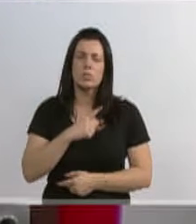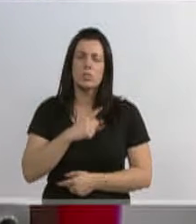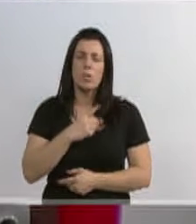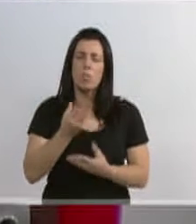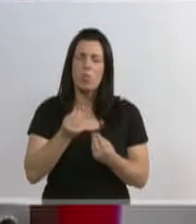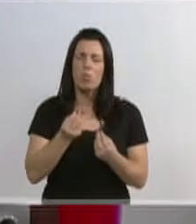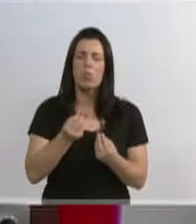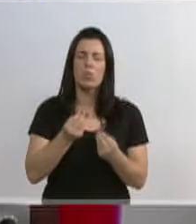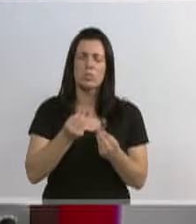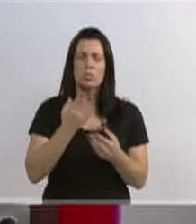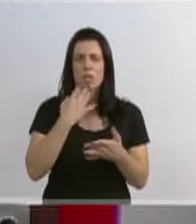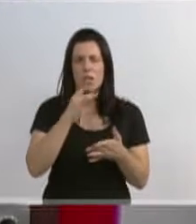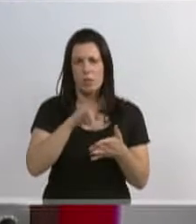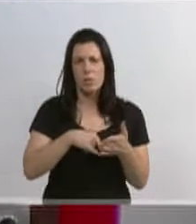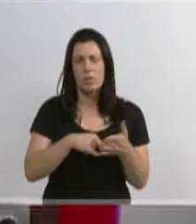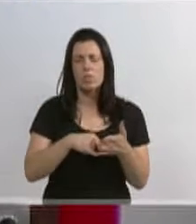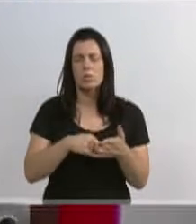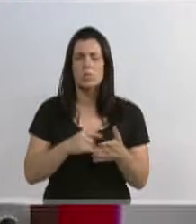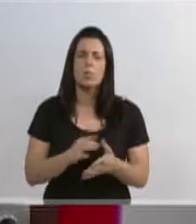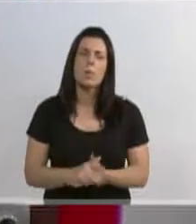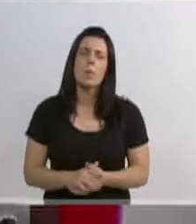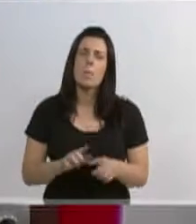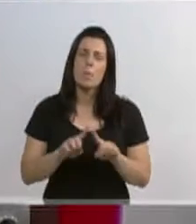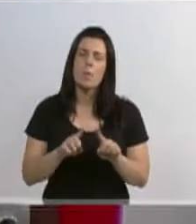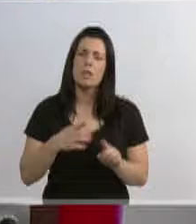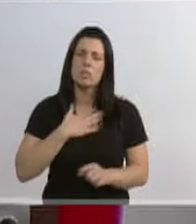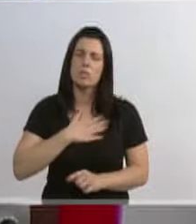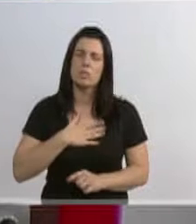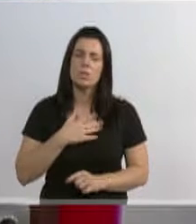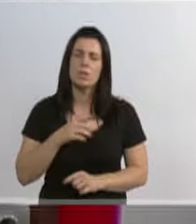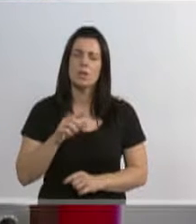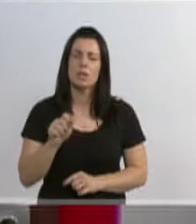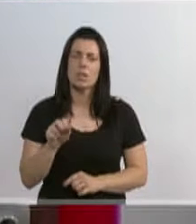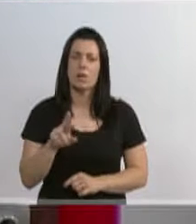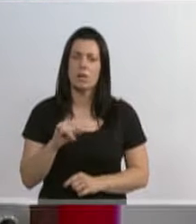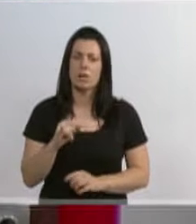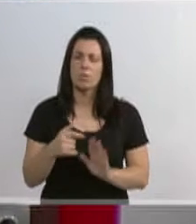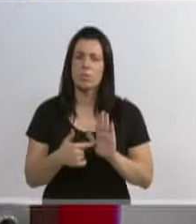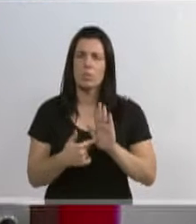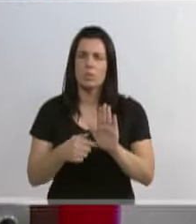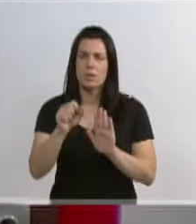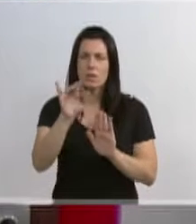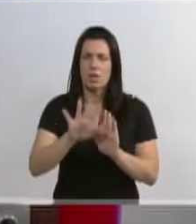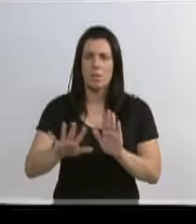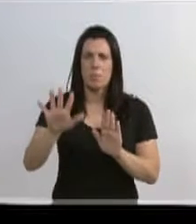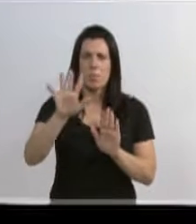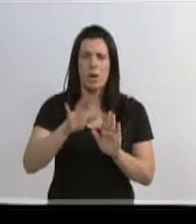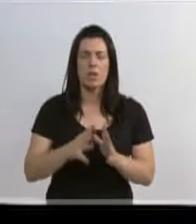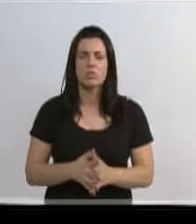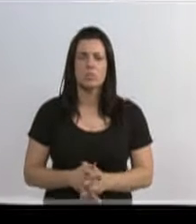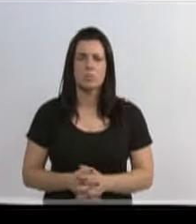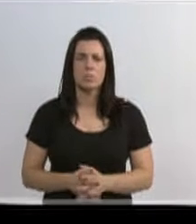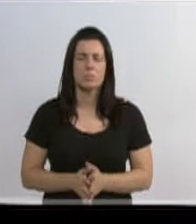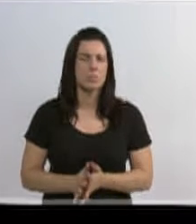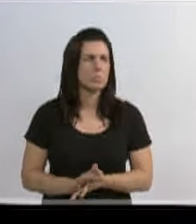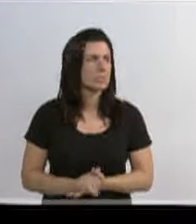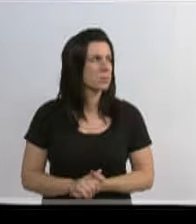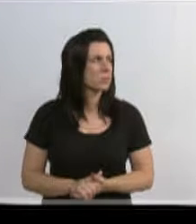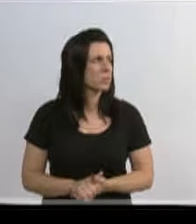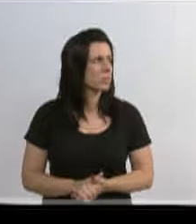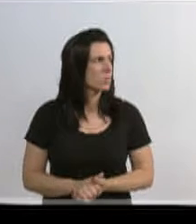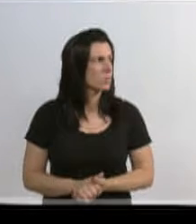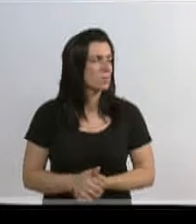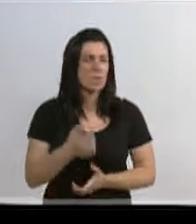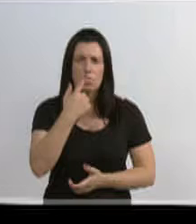pauta. Mas assim, ó, eu gostaria que o Ari mostrasse a primeira imagem do que eu estou discutindo. Ari, por gentileza, o requerimento, isso. Esse